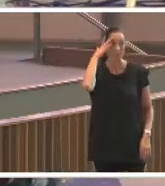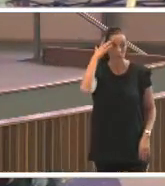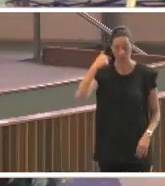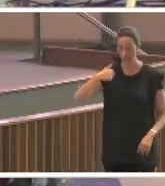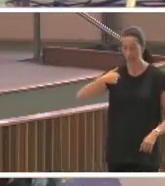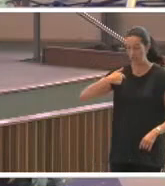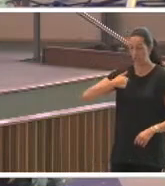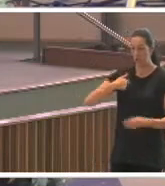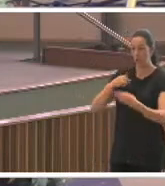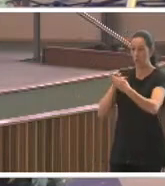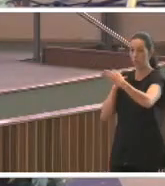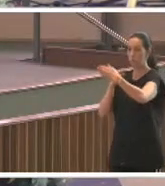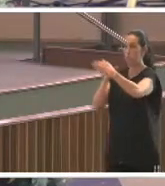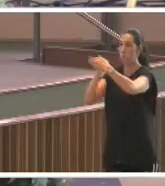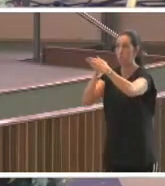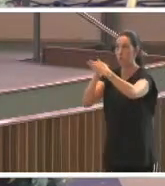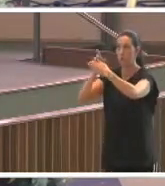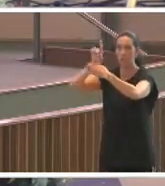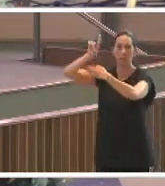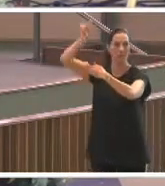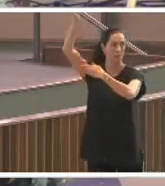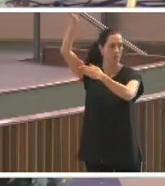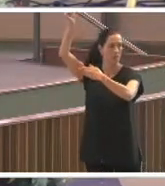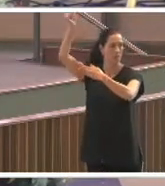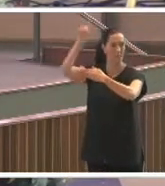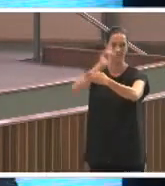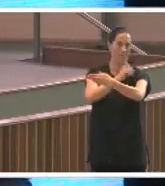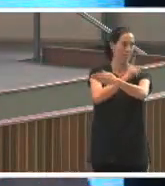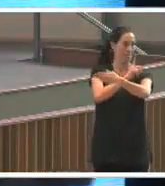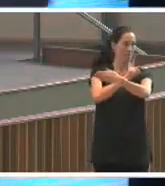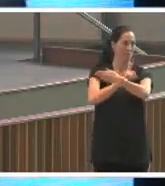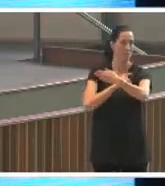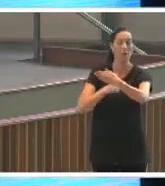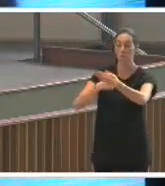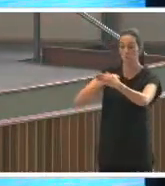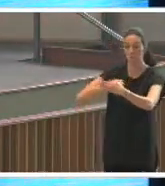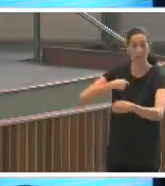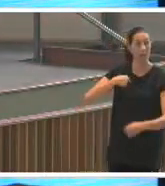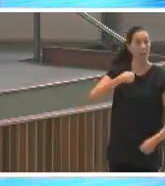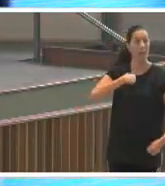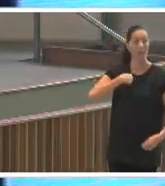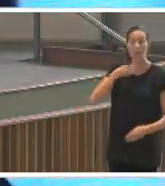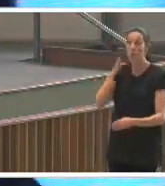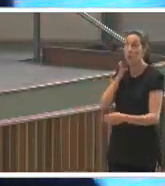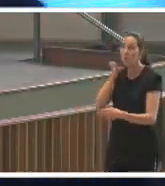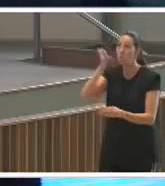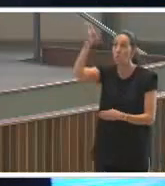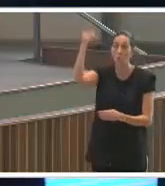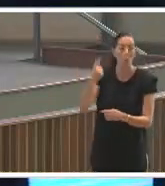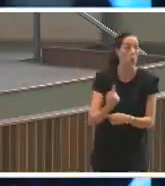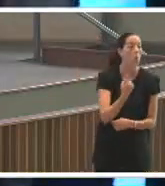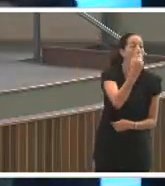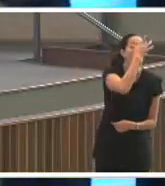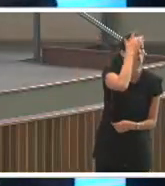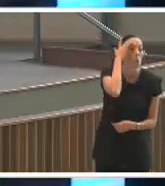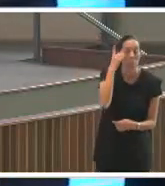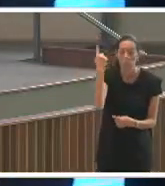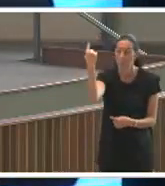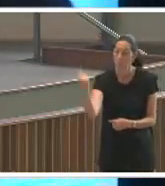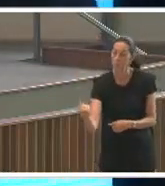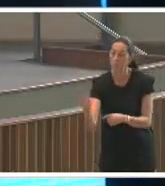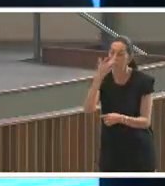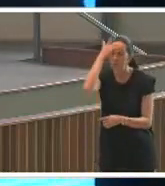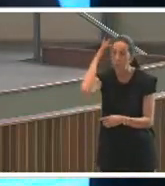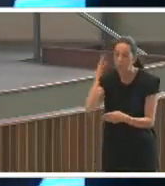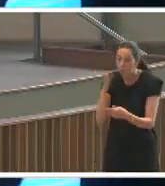se conectar direto com Deus. Só existe um intermediário, que é Jesus Cristo, e